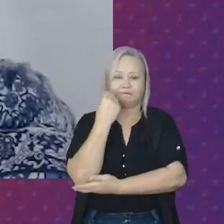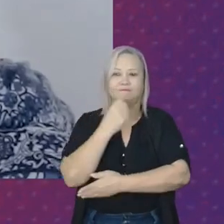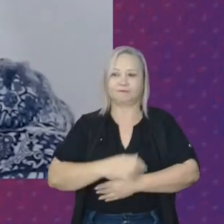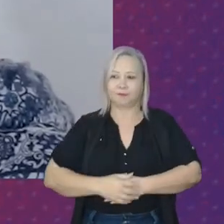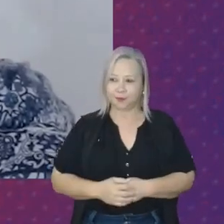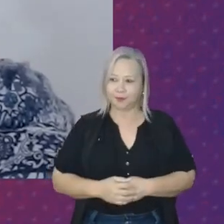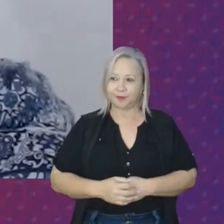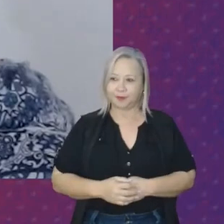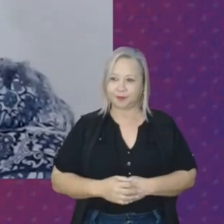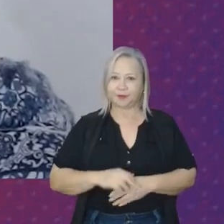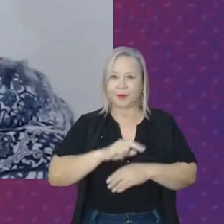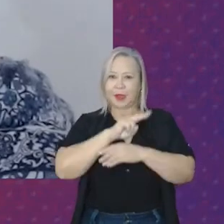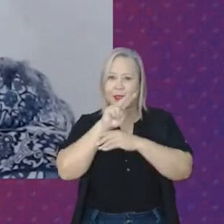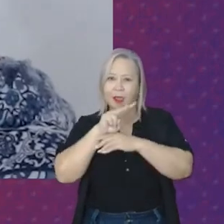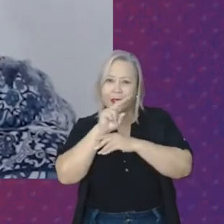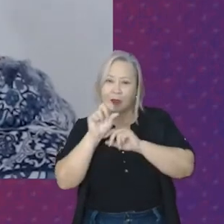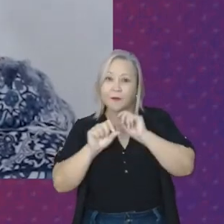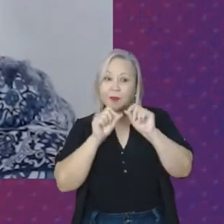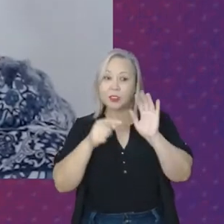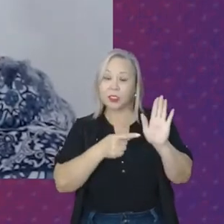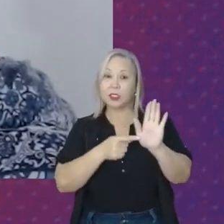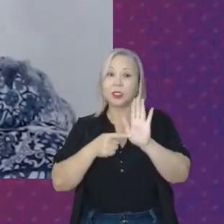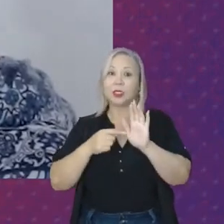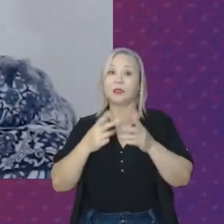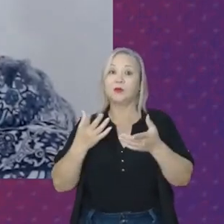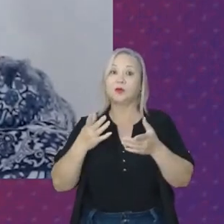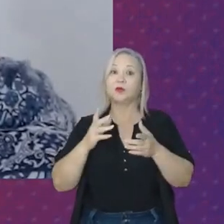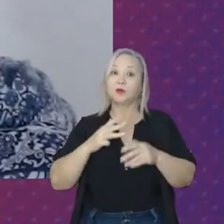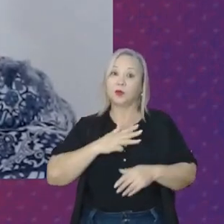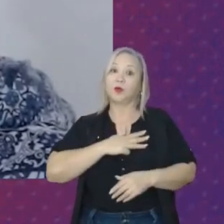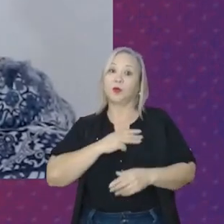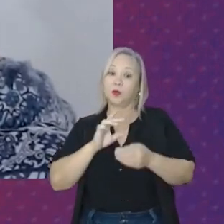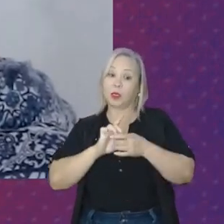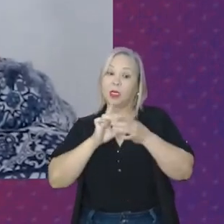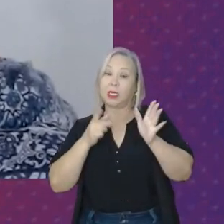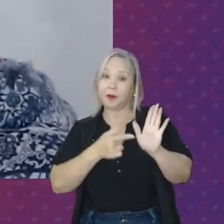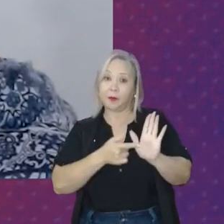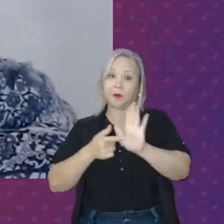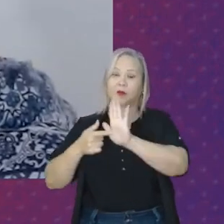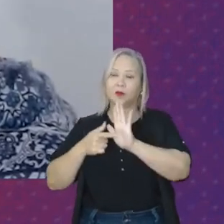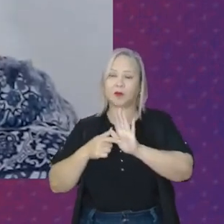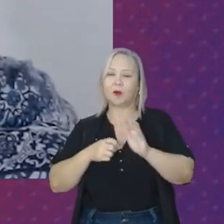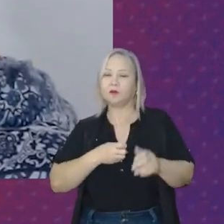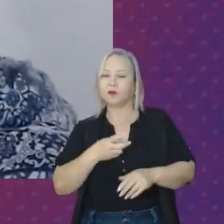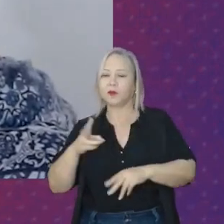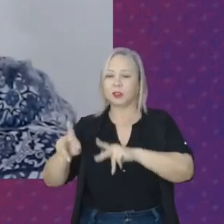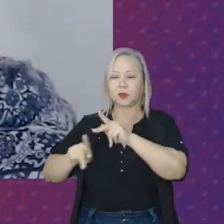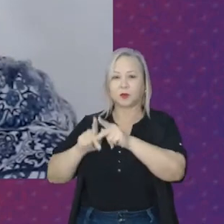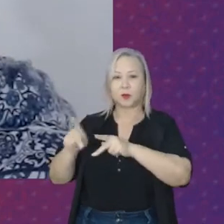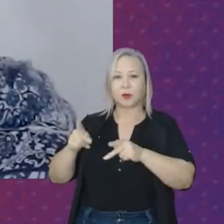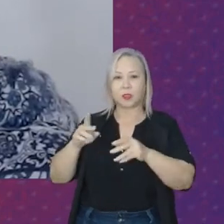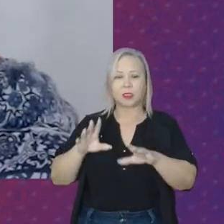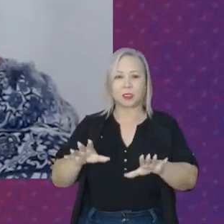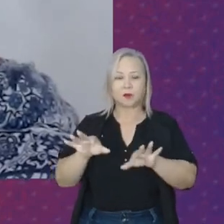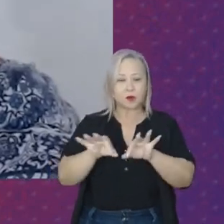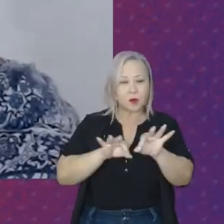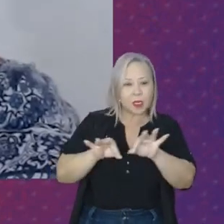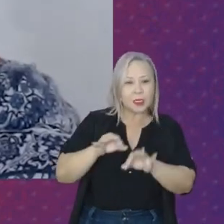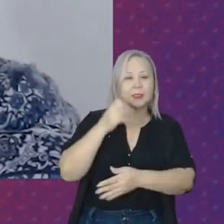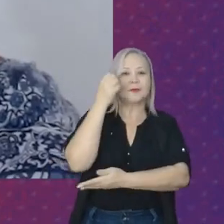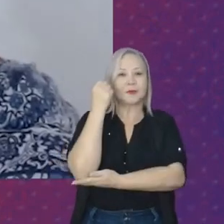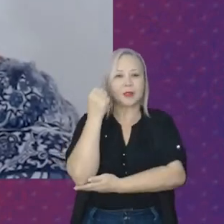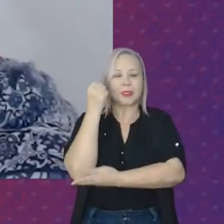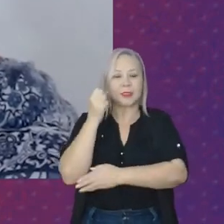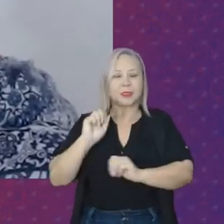A Vigília Lula Livre mostrou muito disso, o quanto essa população se organiza e resiste na defesa